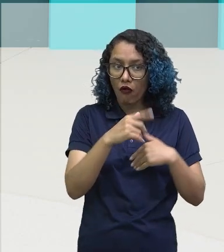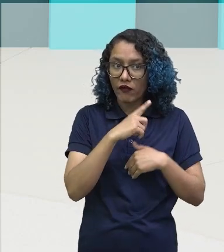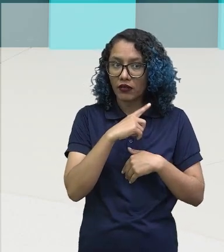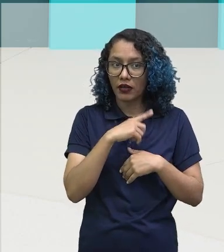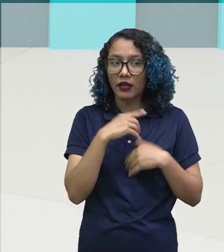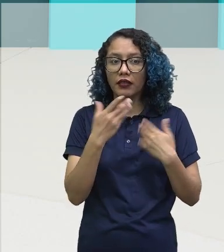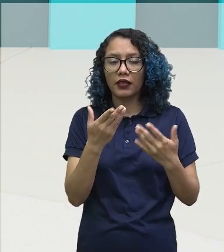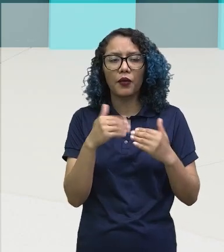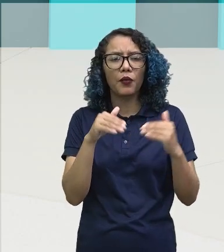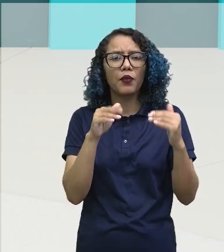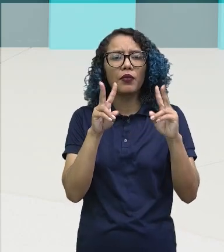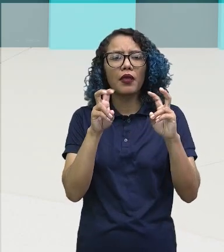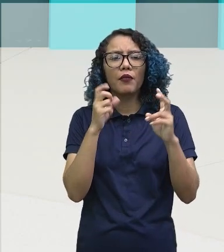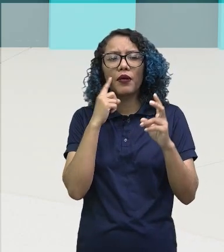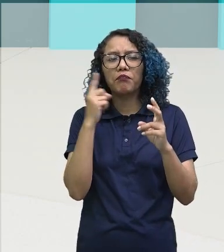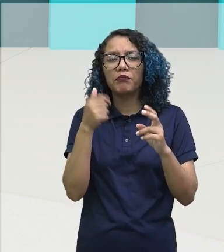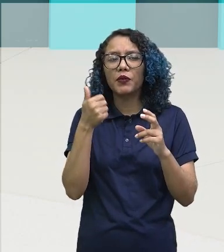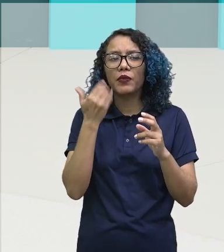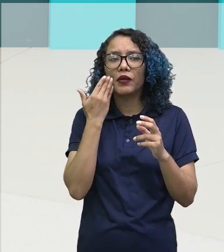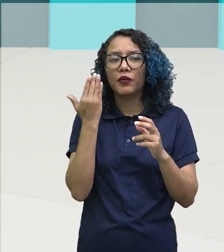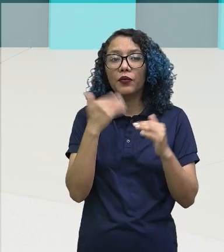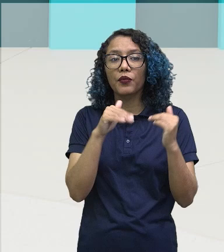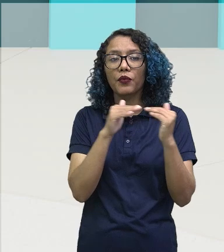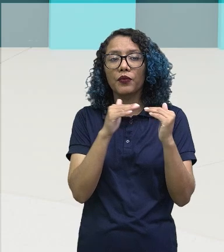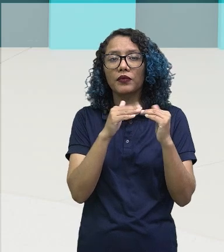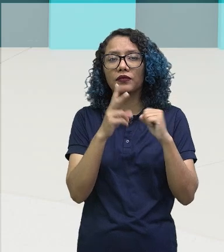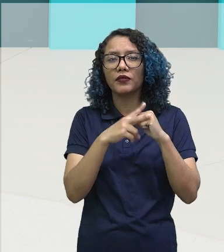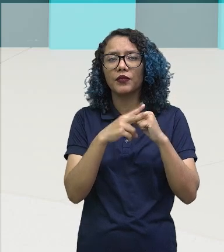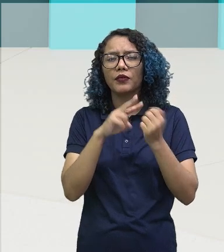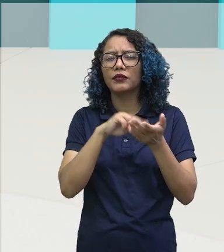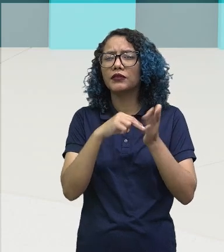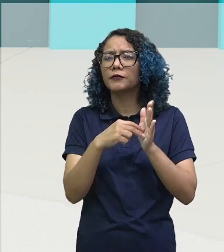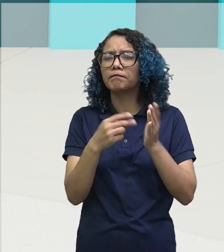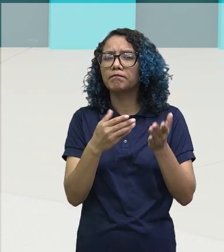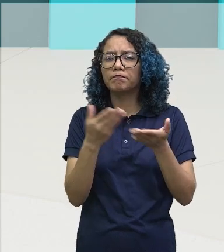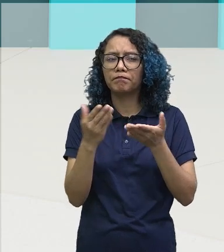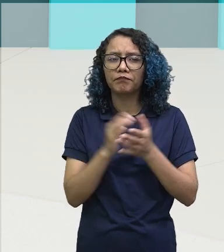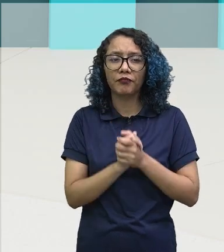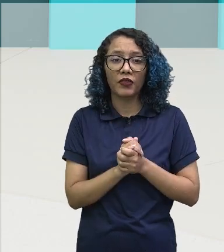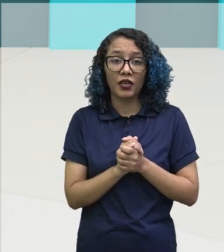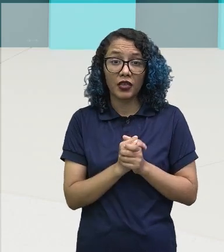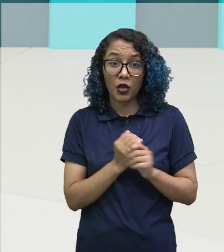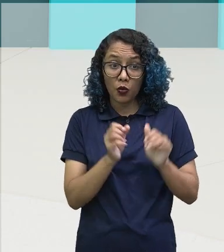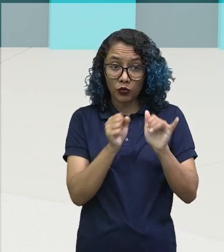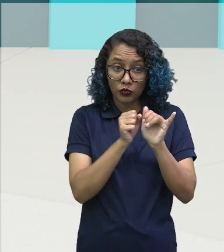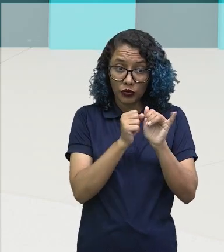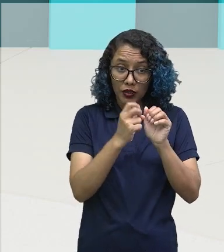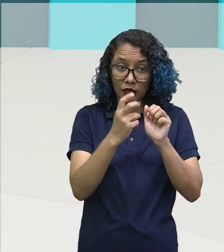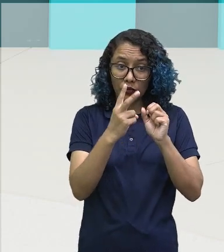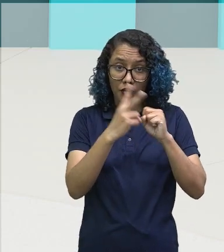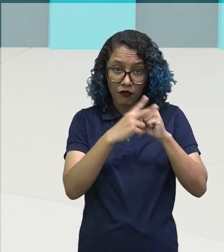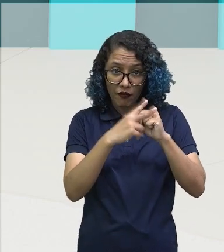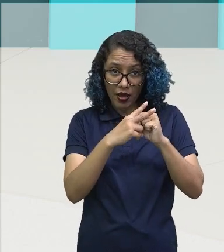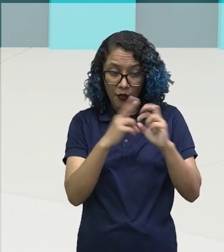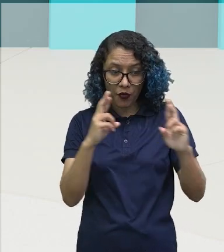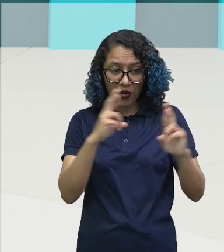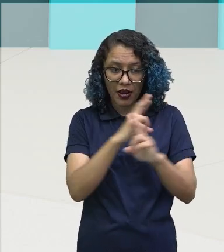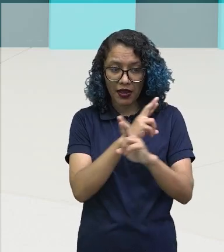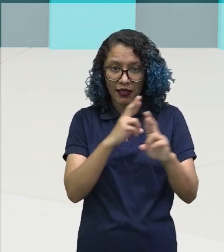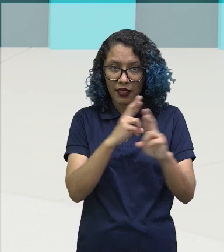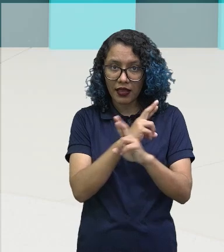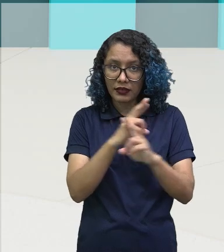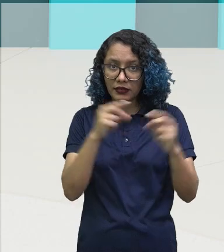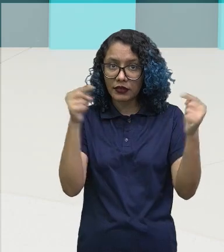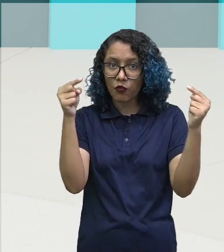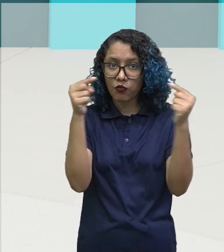verbal. O que é a concordância verbal? É a relação harmônica entre o sujeito e o verbo. Então, essa concordância tem